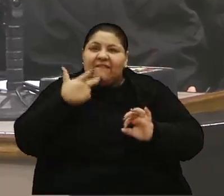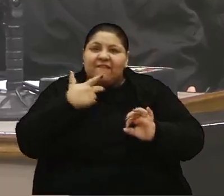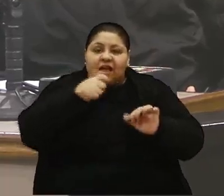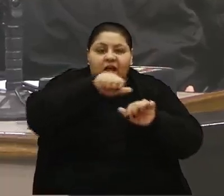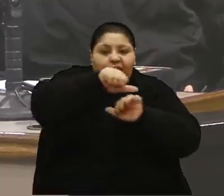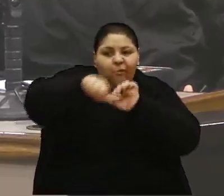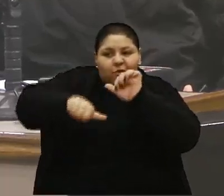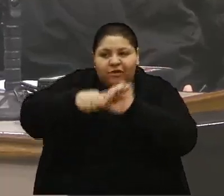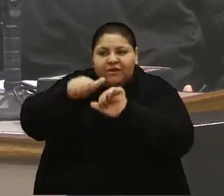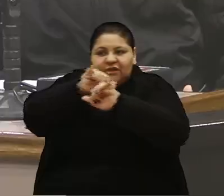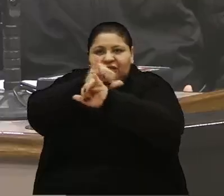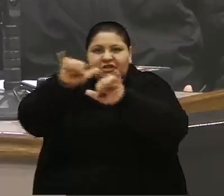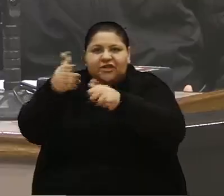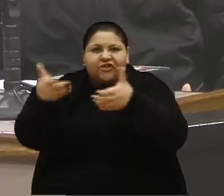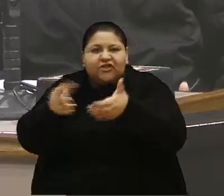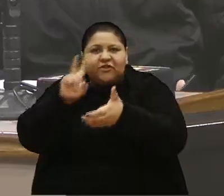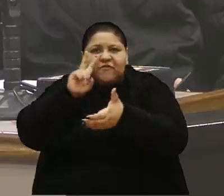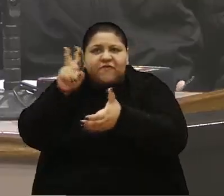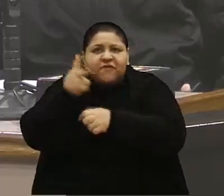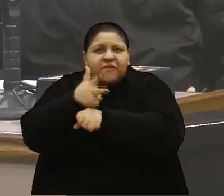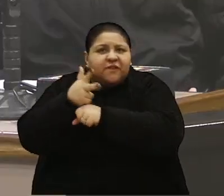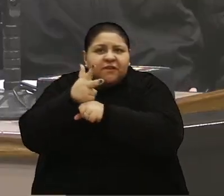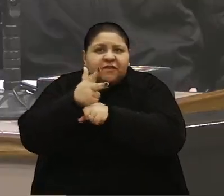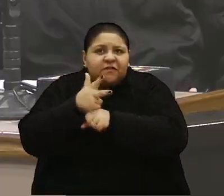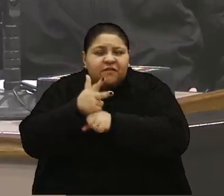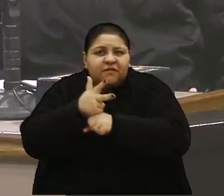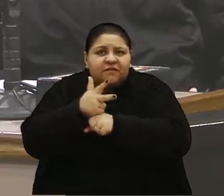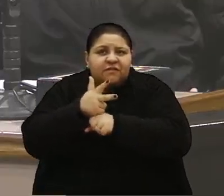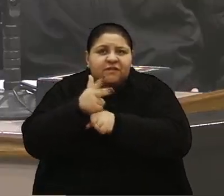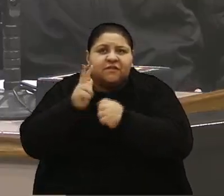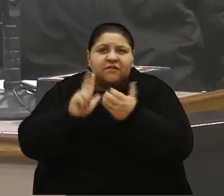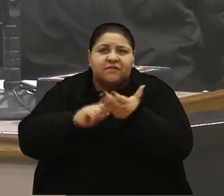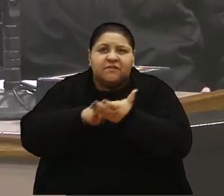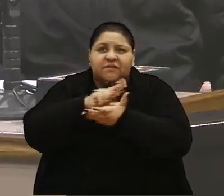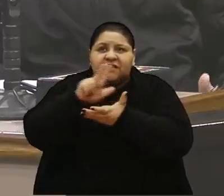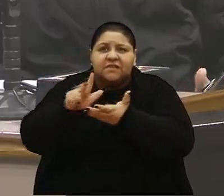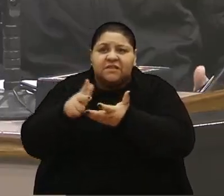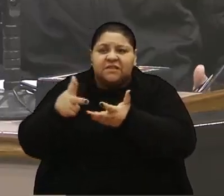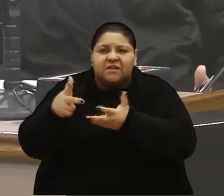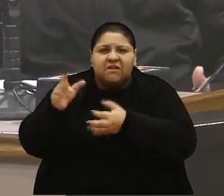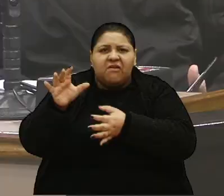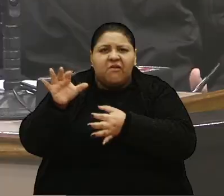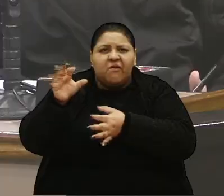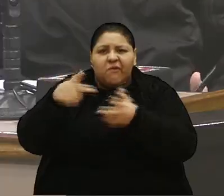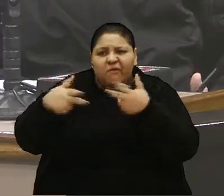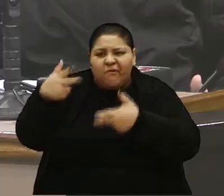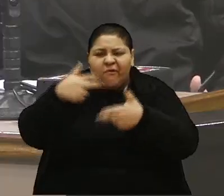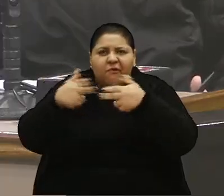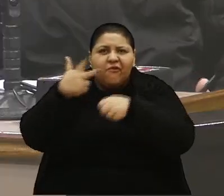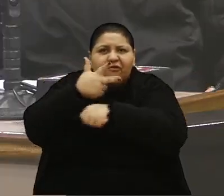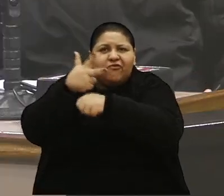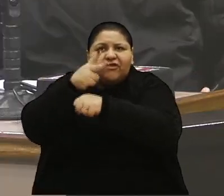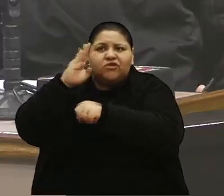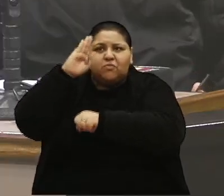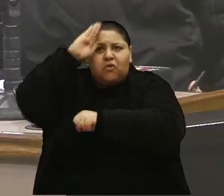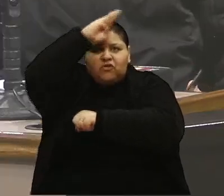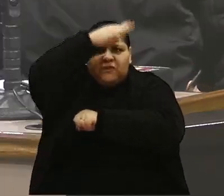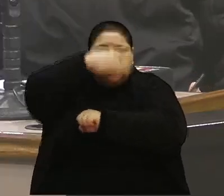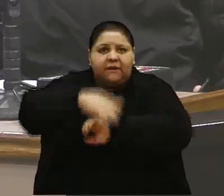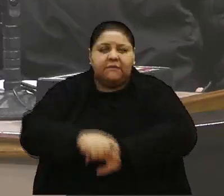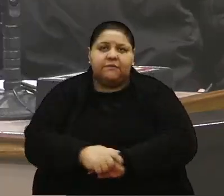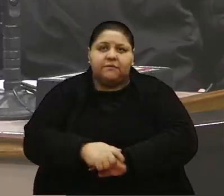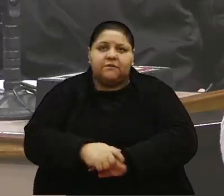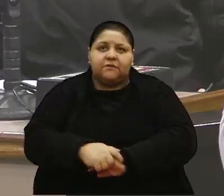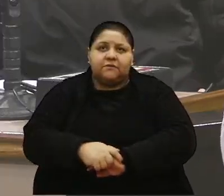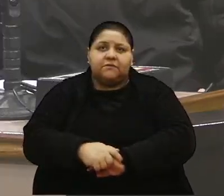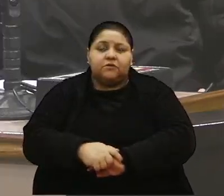e divulgavam. Eu já vi aqui vídeos com uma montagem com vários vídeos do Bolsonaro. E